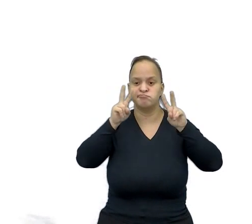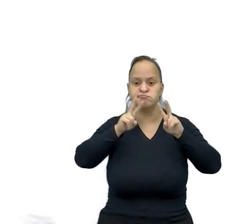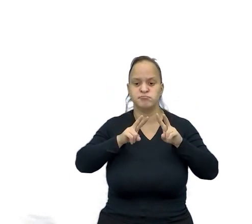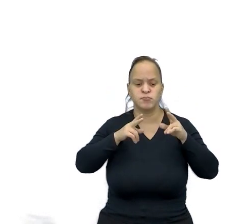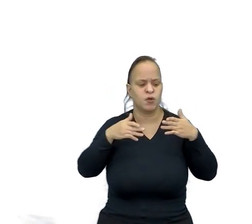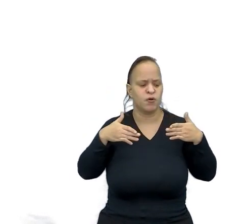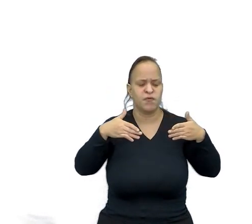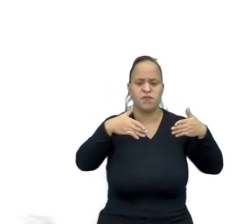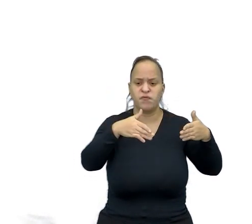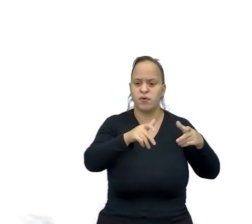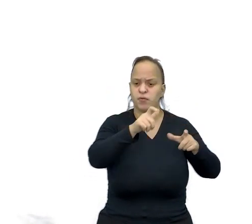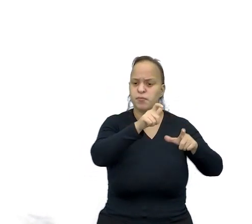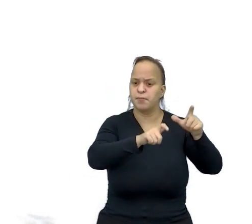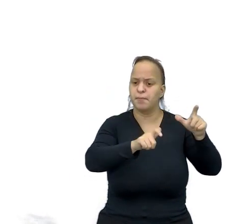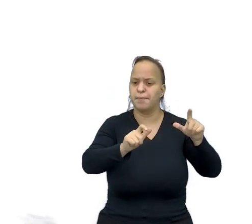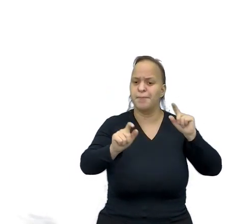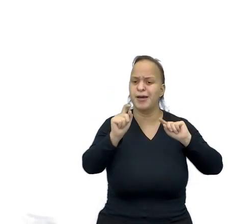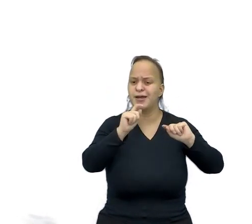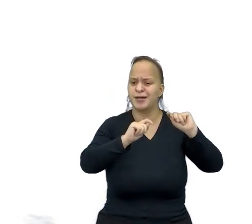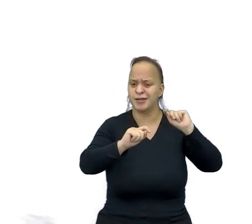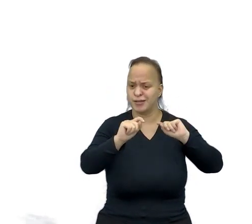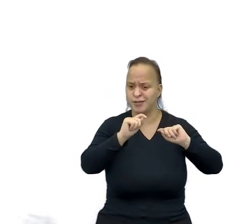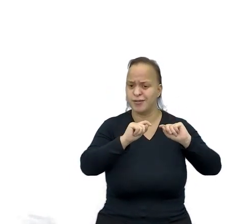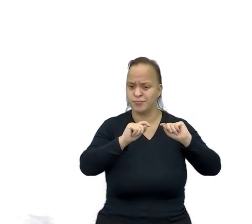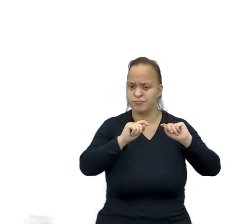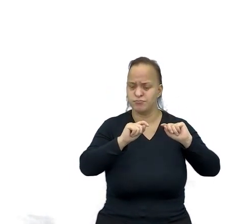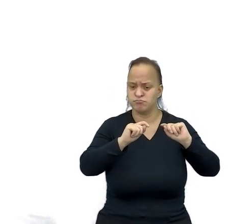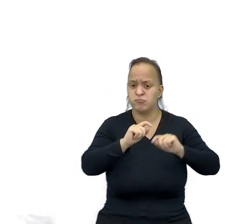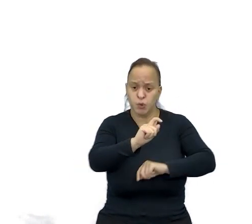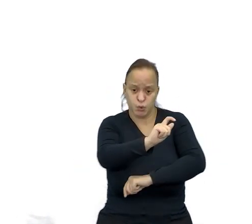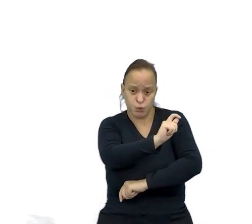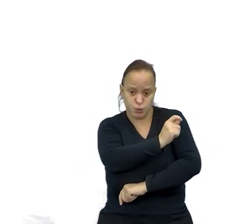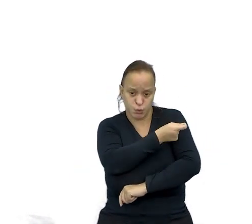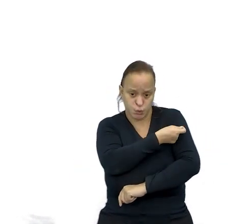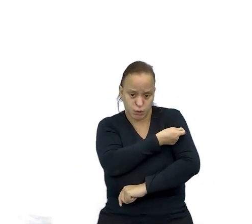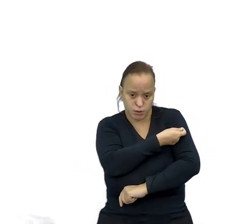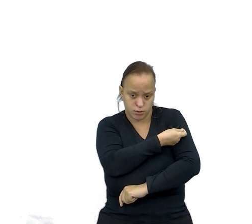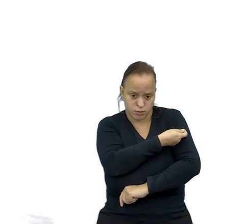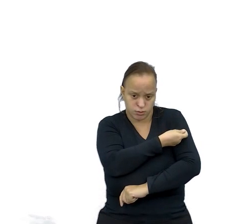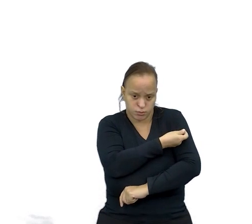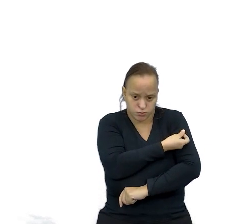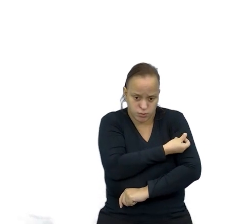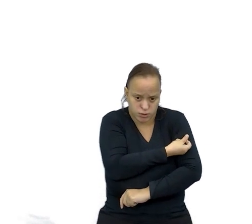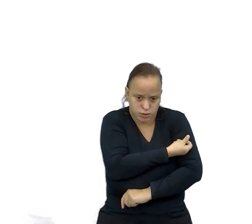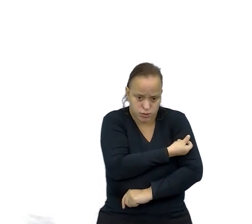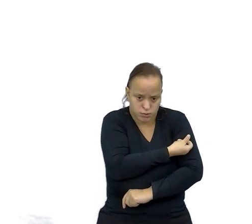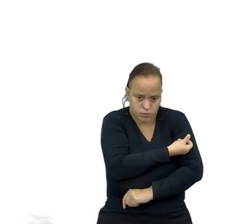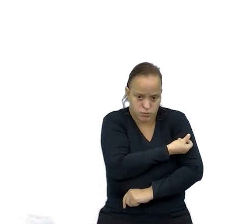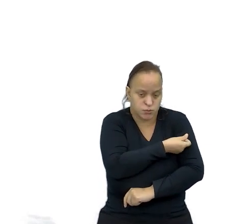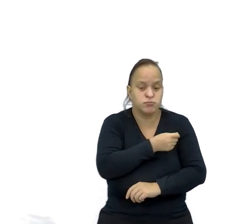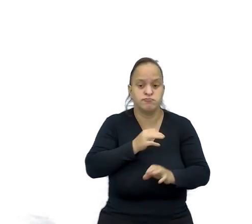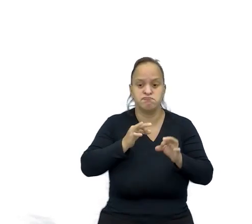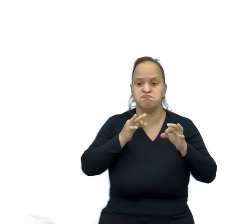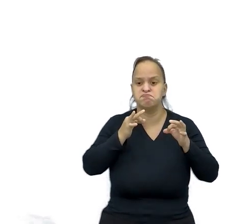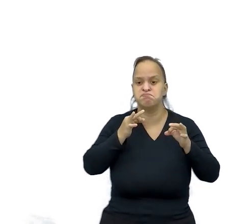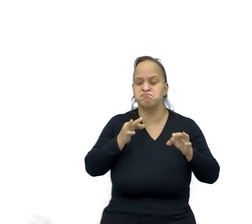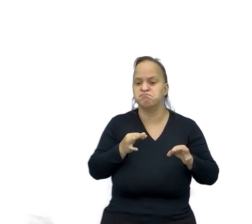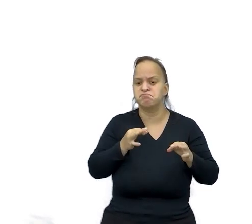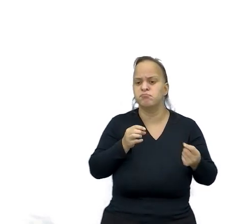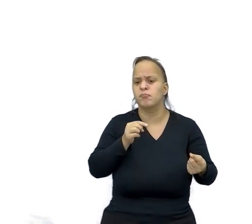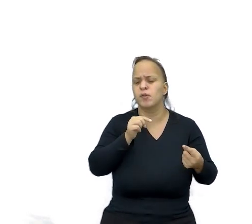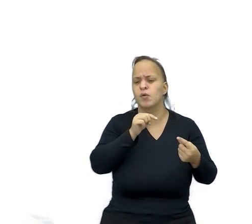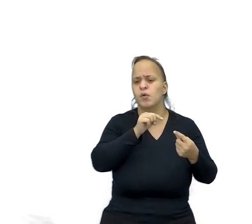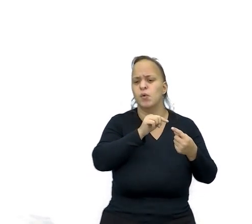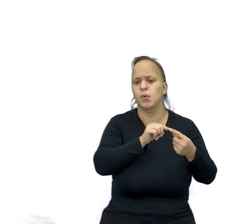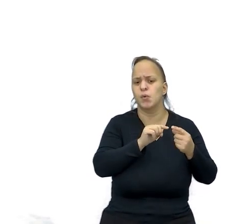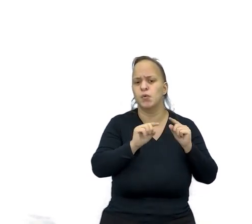experiência, vai ser, né, no nosso caso aqui, o 6º ano, certo? Qual que é a proposta? Relato pessoal de